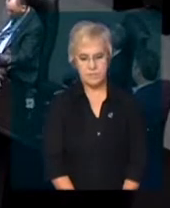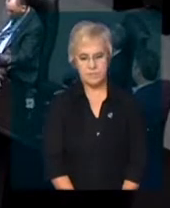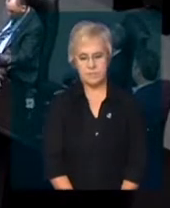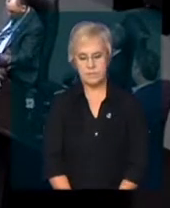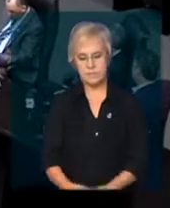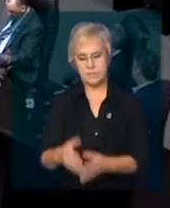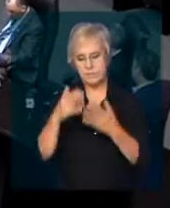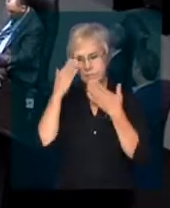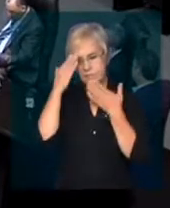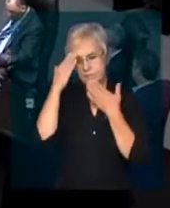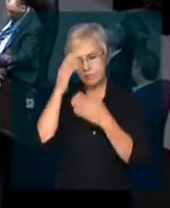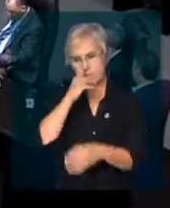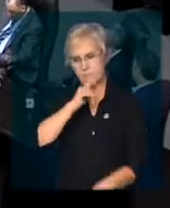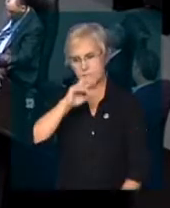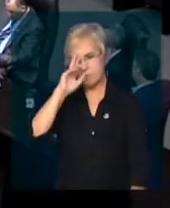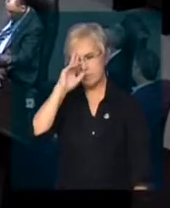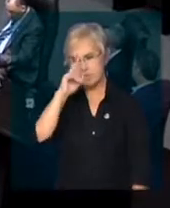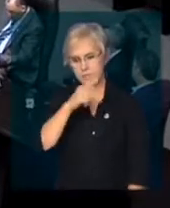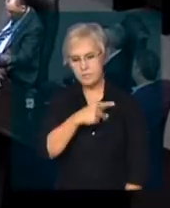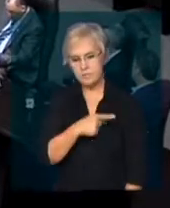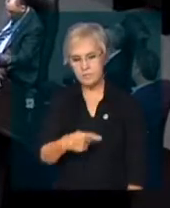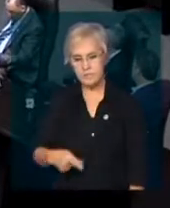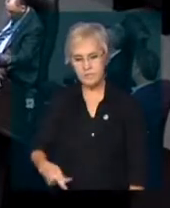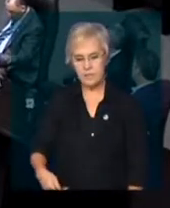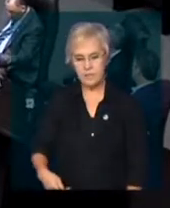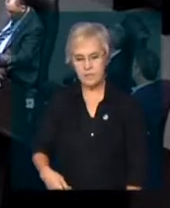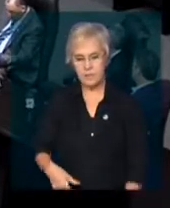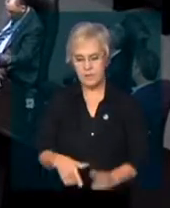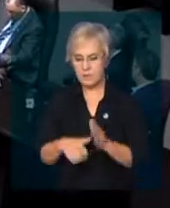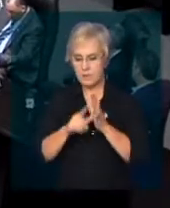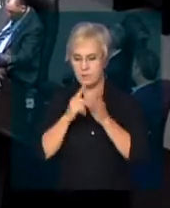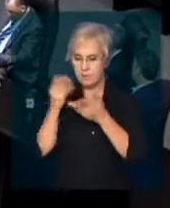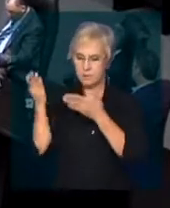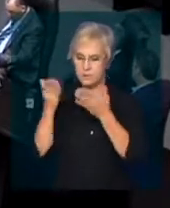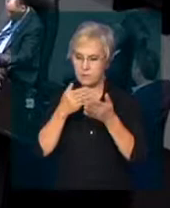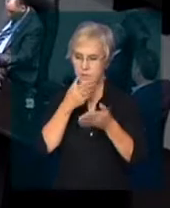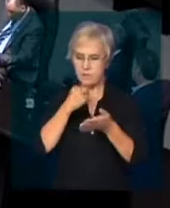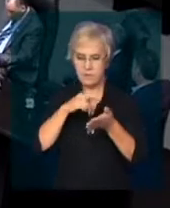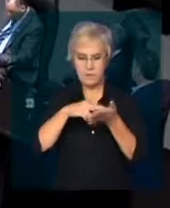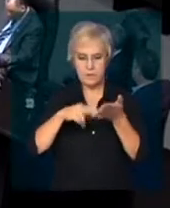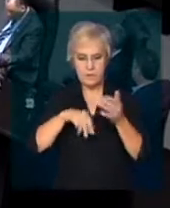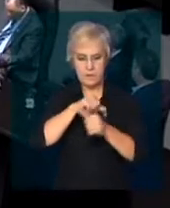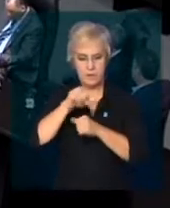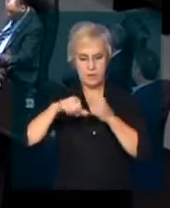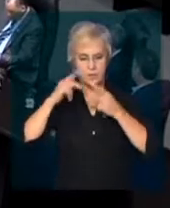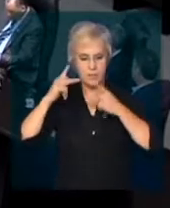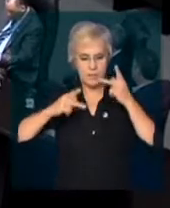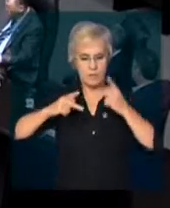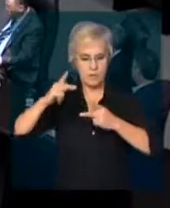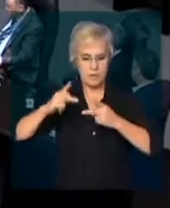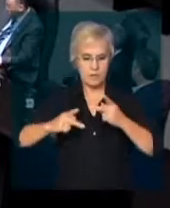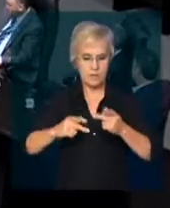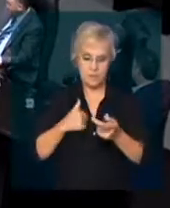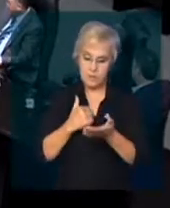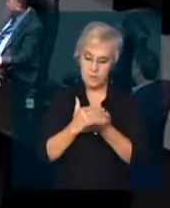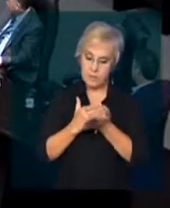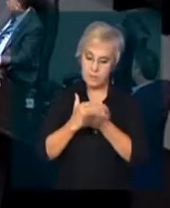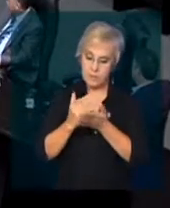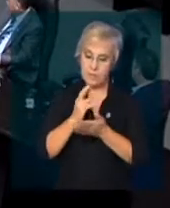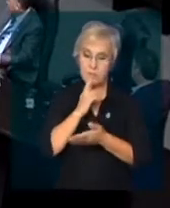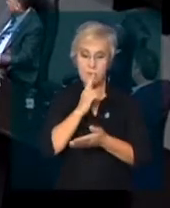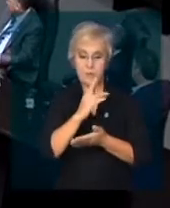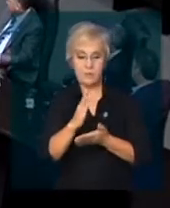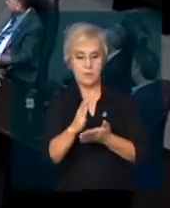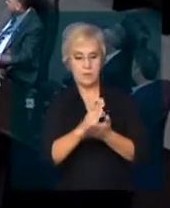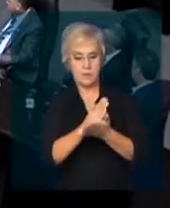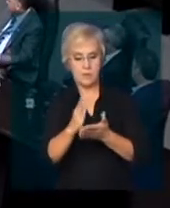Obrigado, presidente. Eu vou, antes de passar a palavra ao relator da reforma política, vou só começar a responder